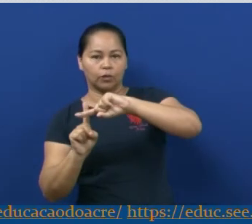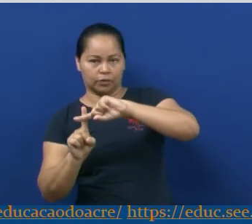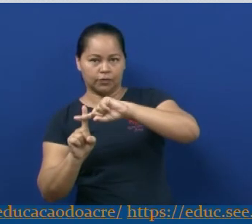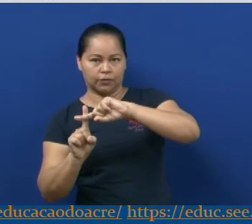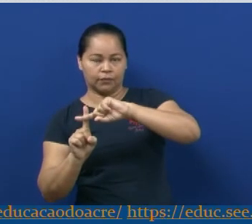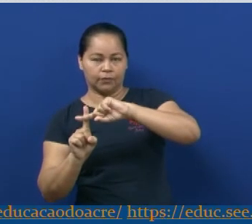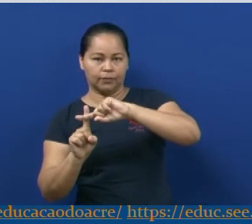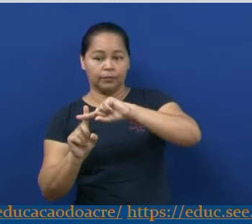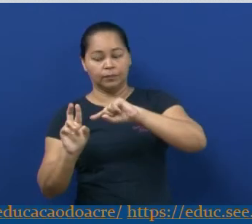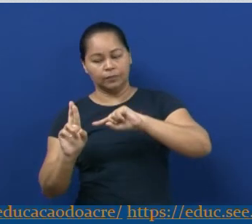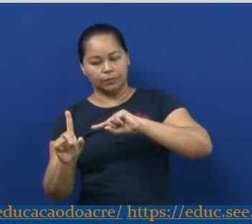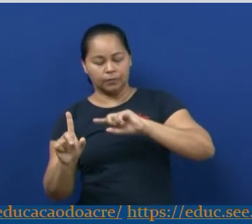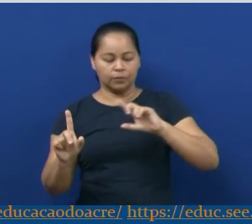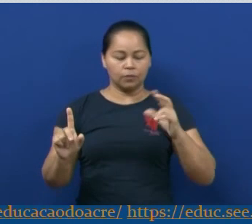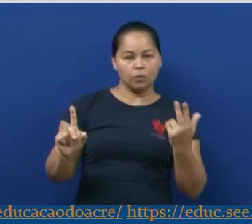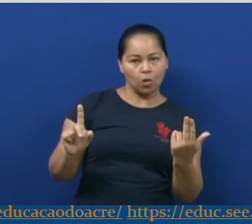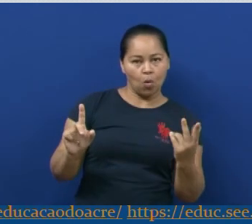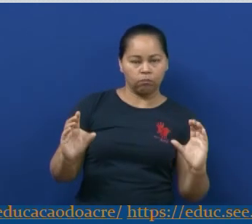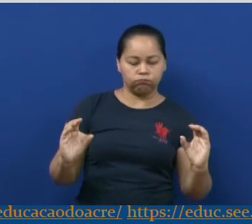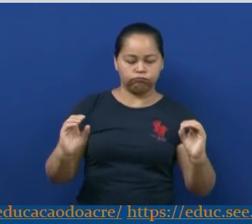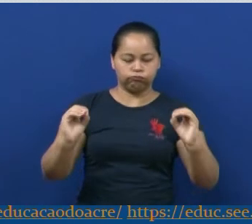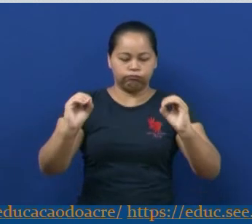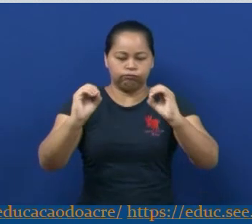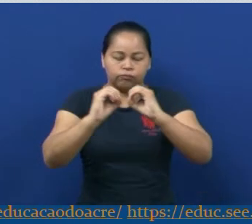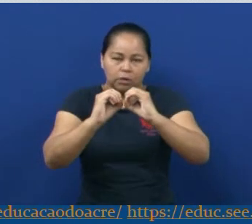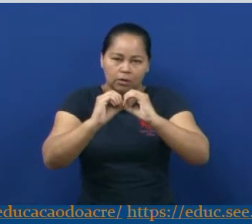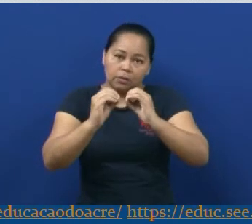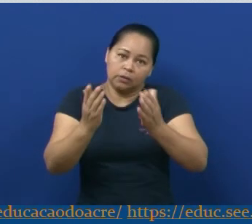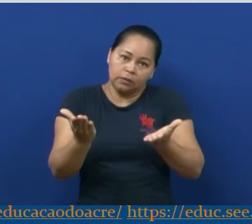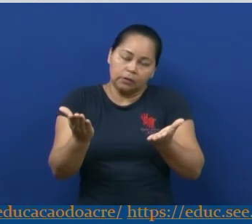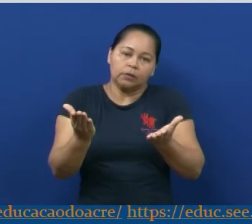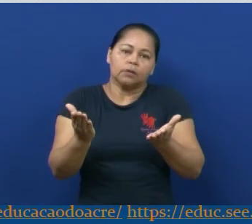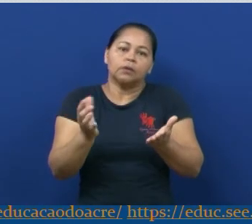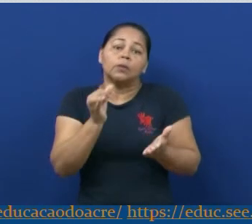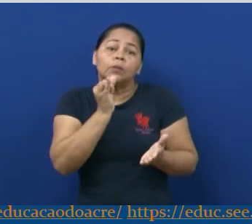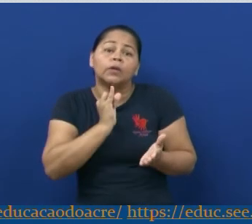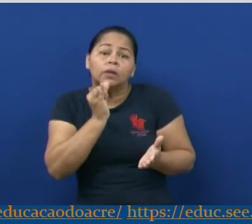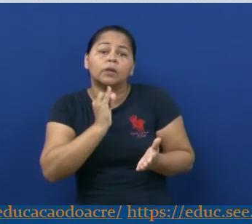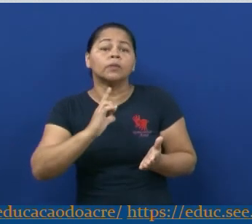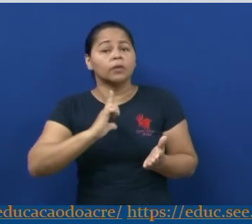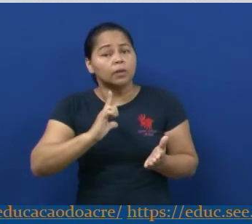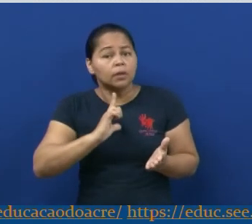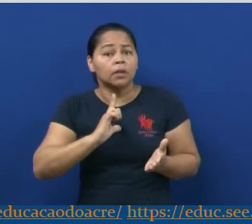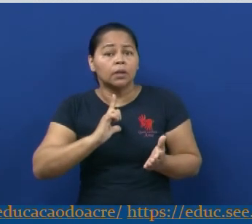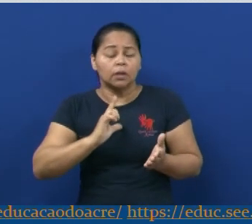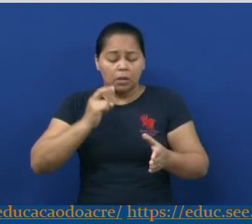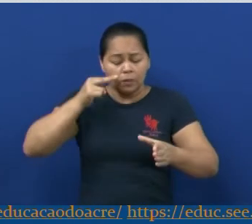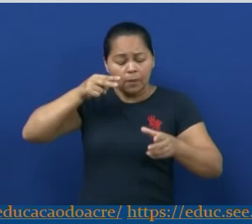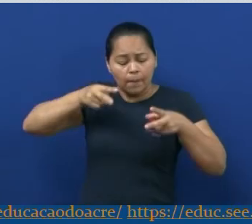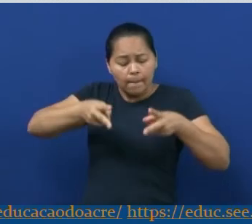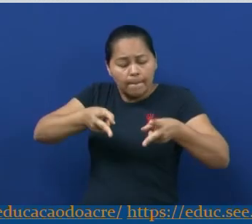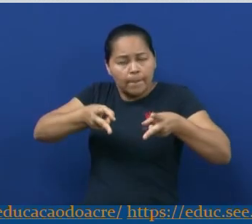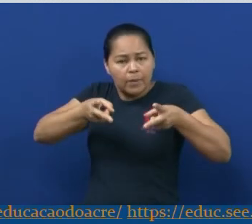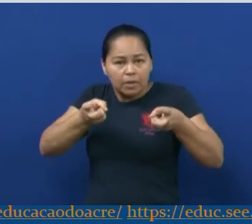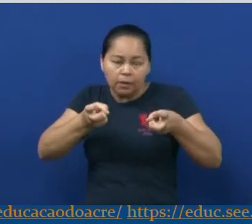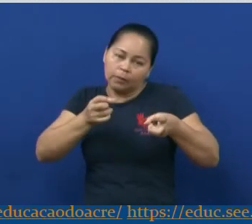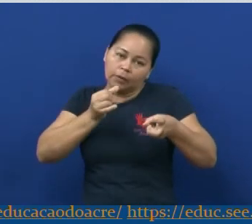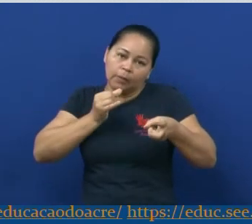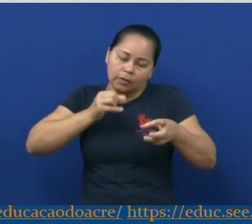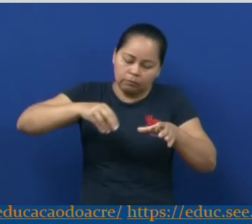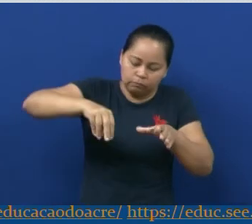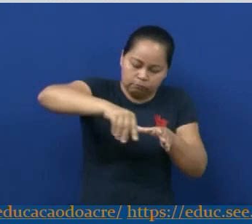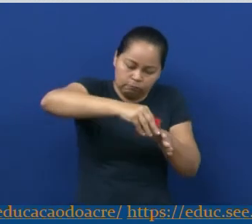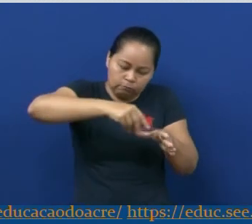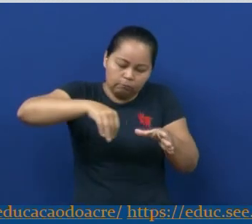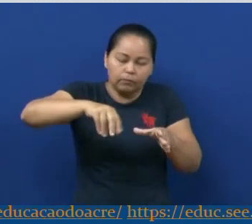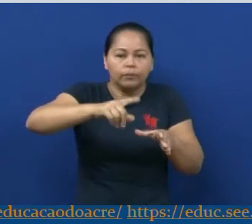Vai também estar correspondendo aí o estado físico da substância. Então, se a substância